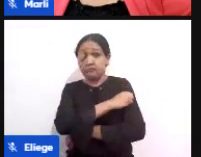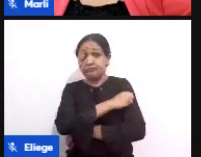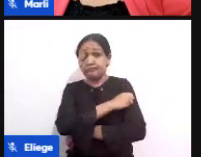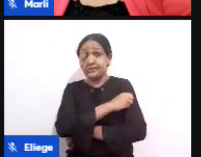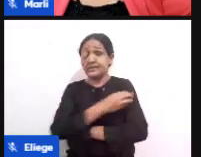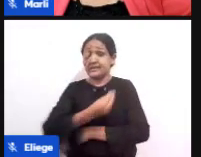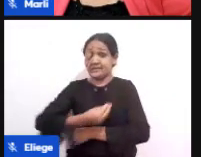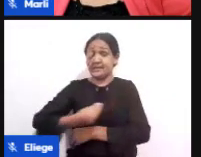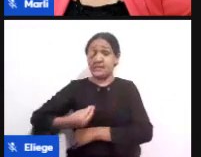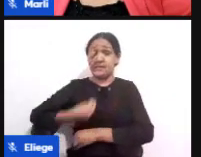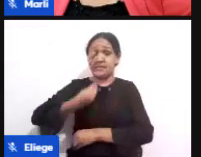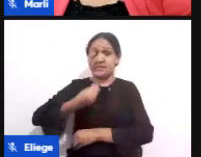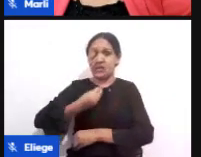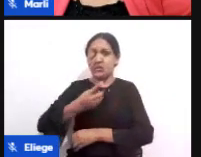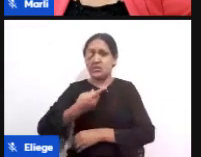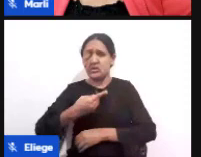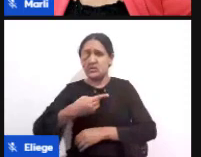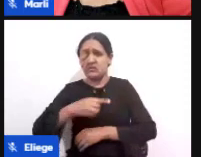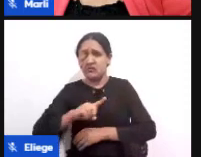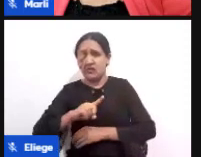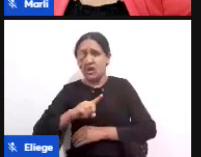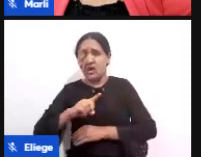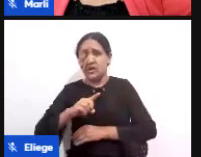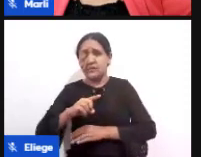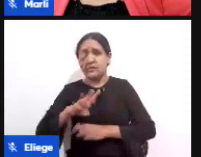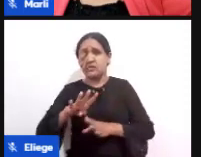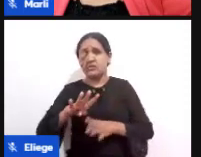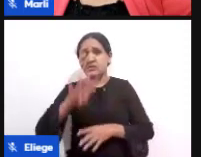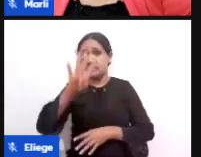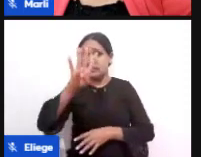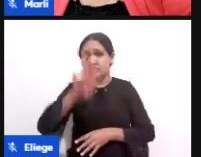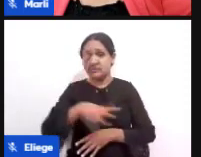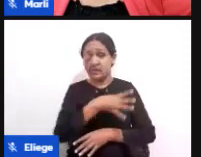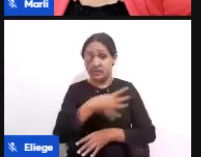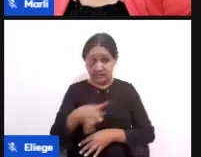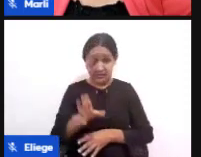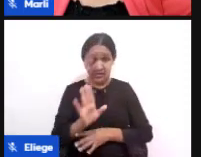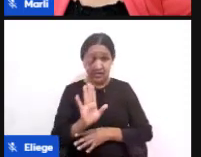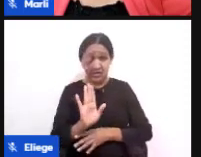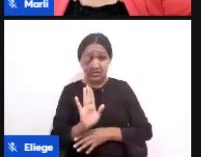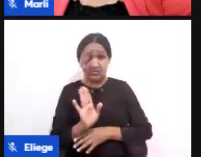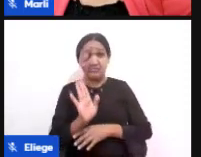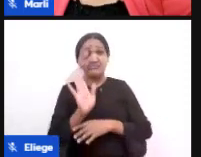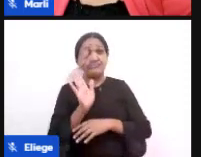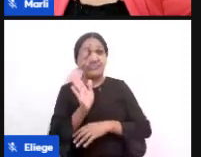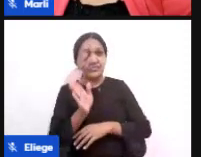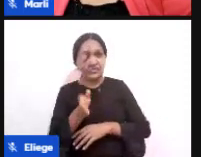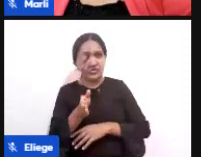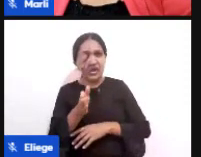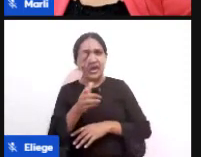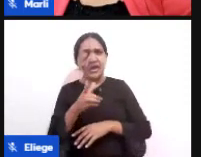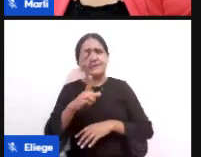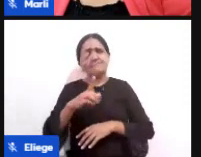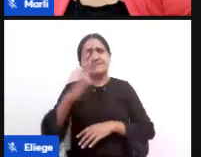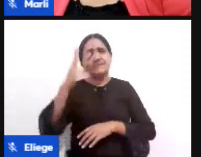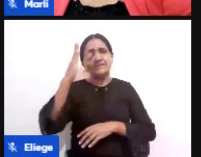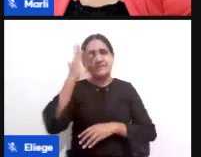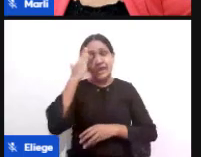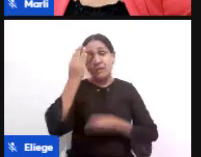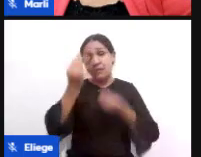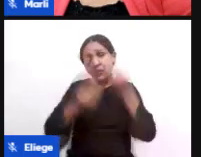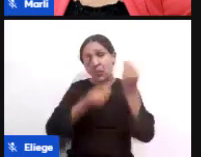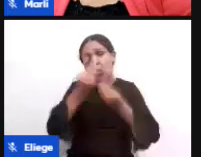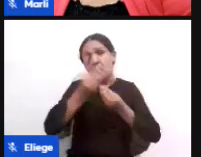quando ele vai com esse material para o escalonado, ele já tem, né? Ele já sabe como utilizar, porque